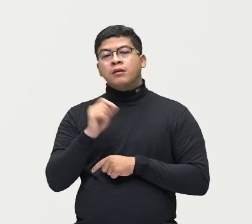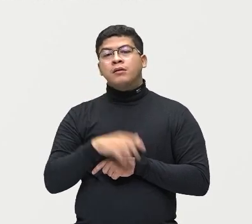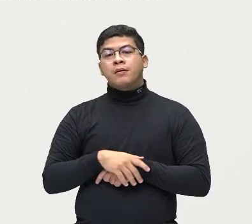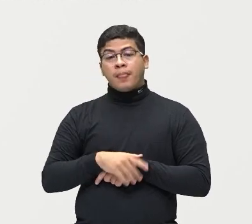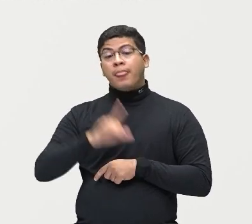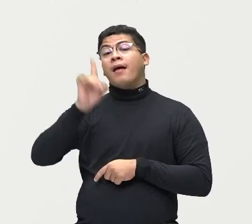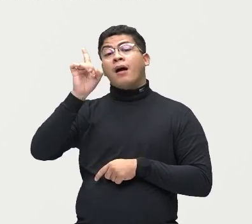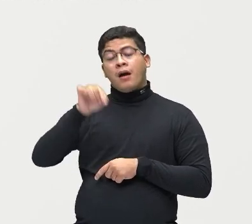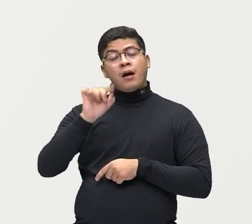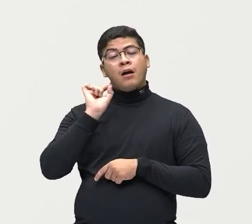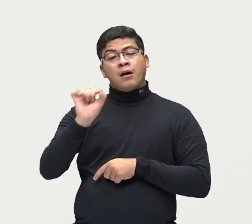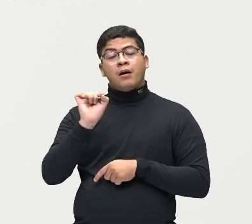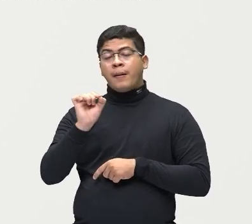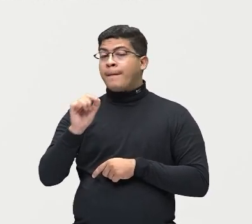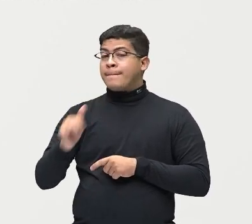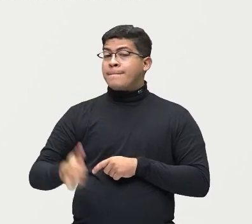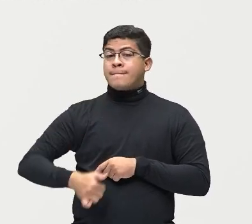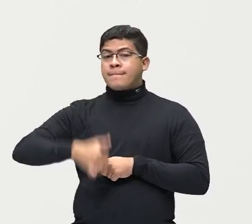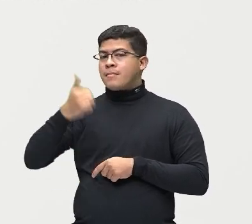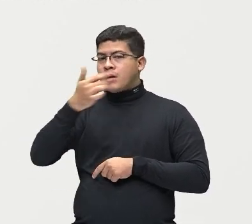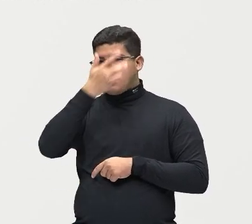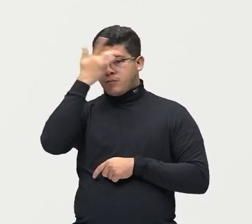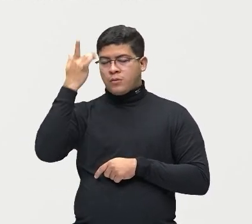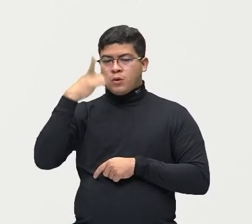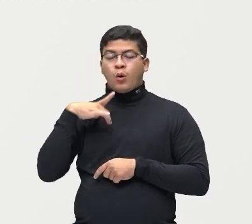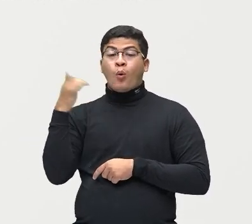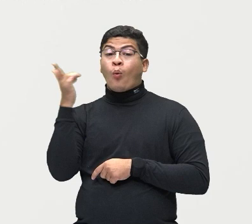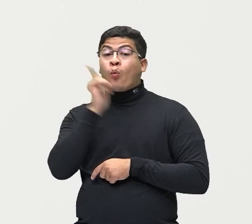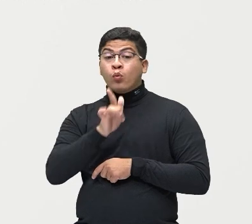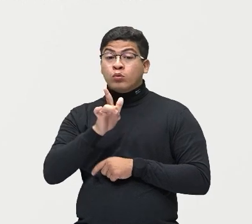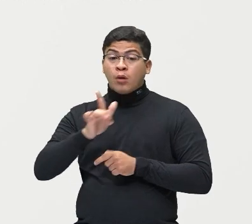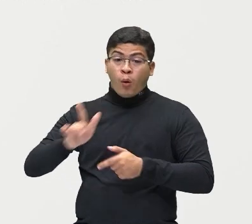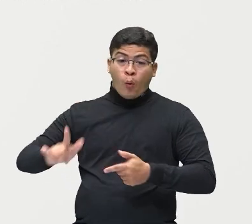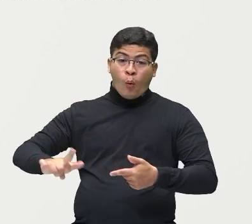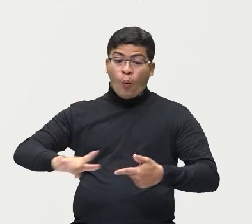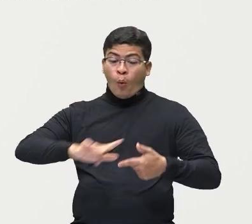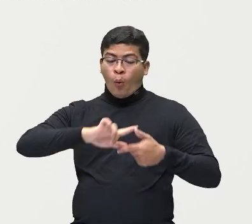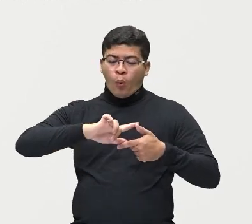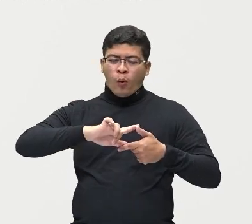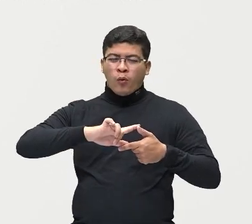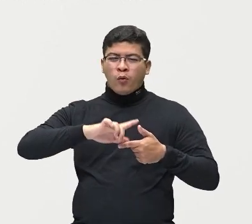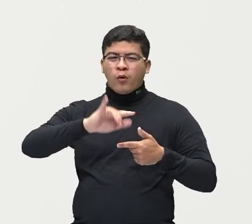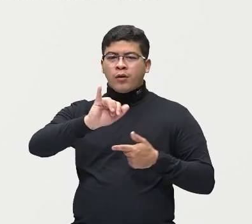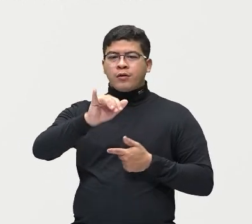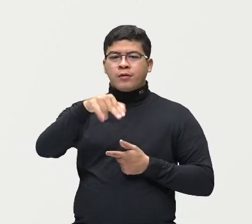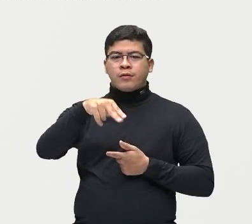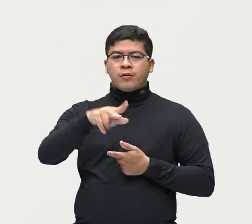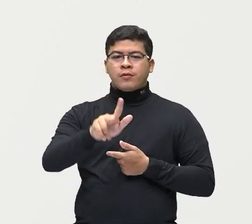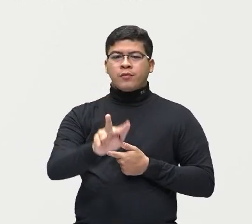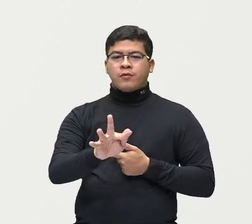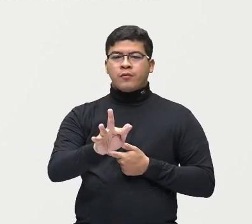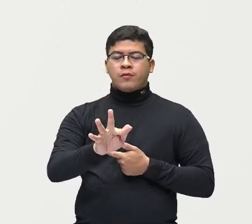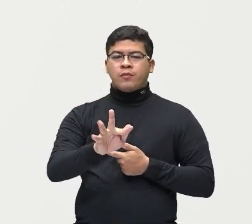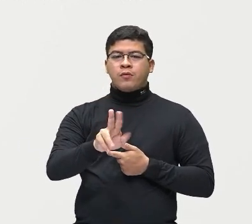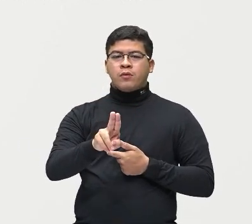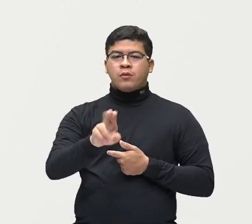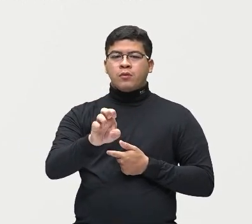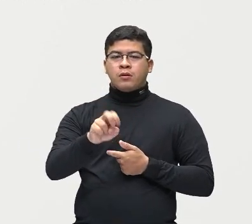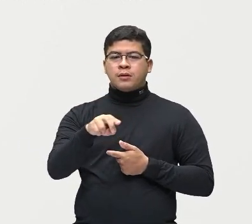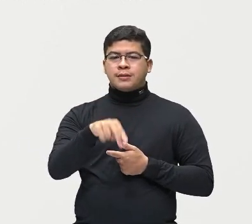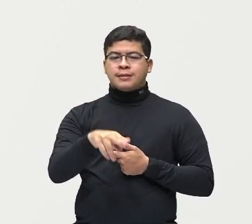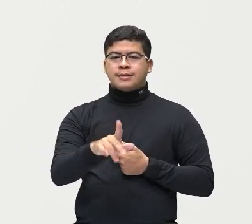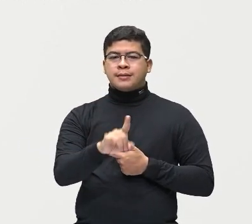primeira pessoa nos Estados Unidos a conseguir isolar o vírus da influenza e